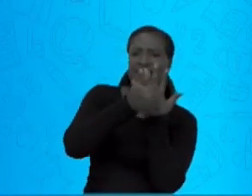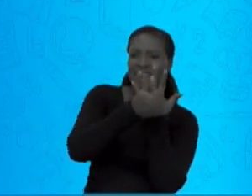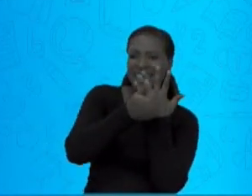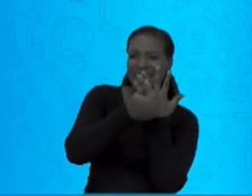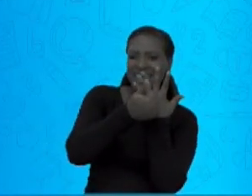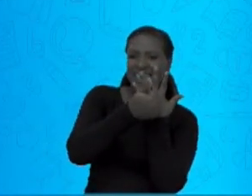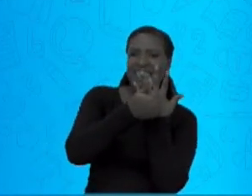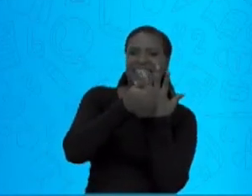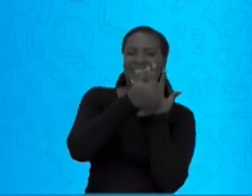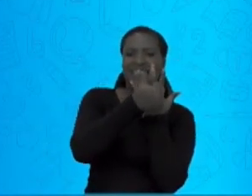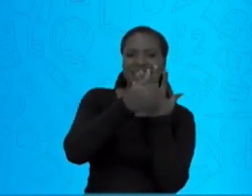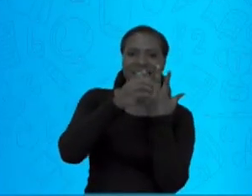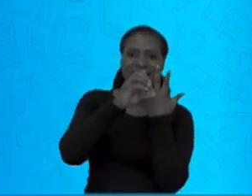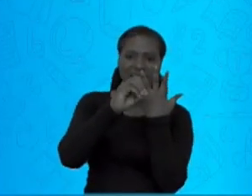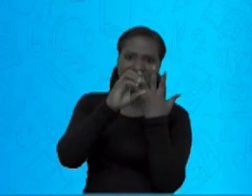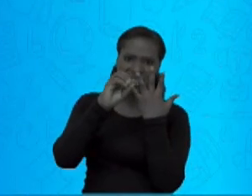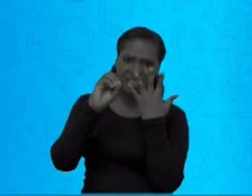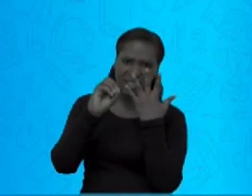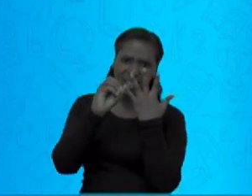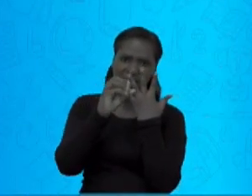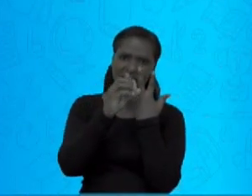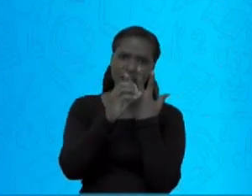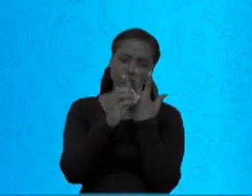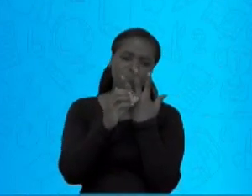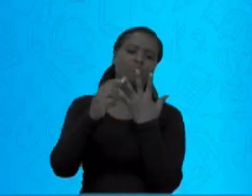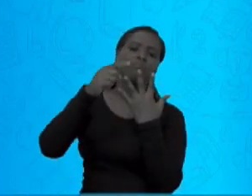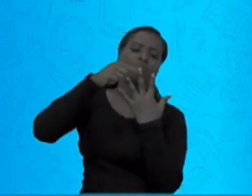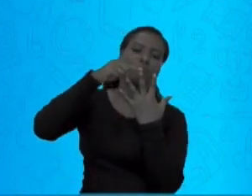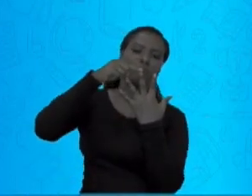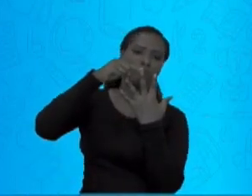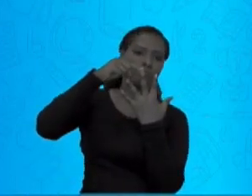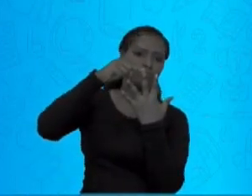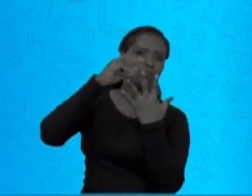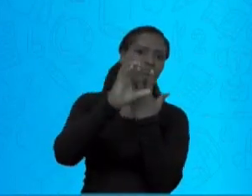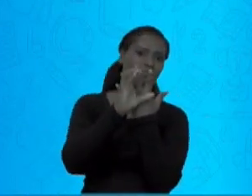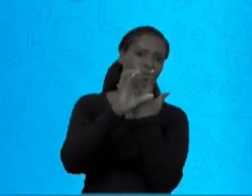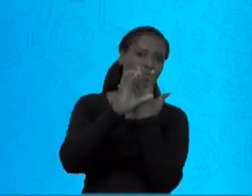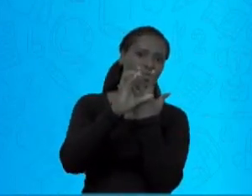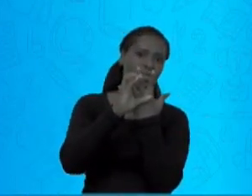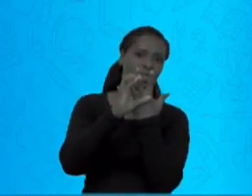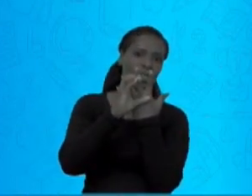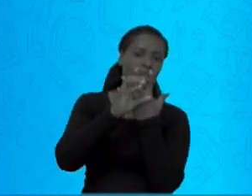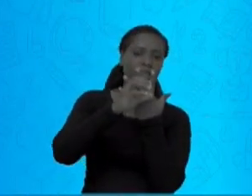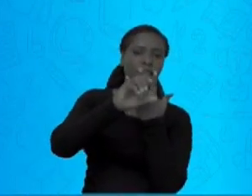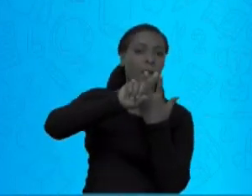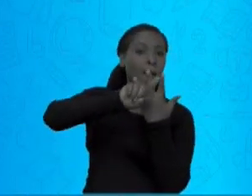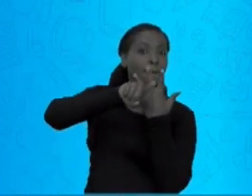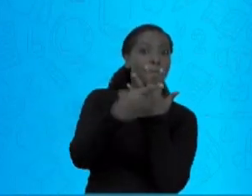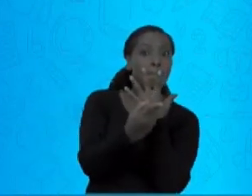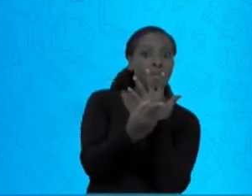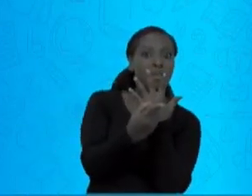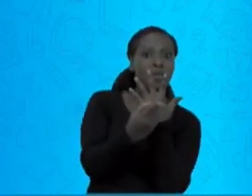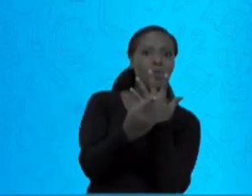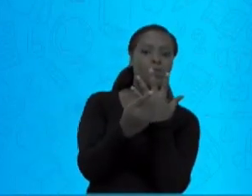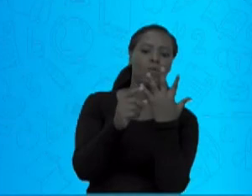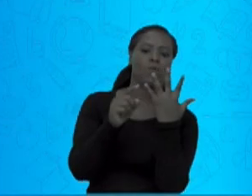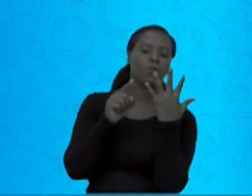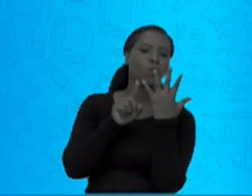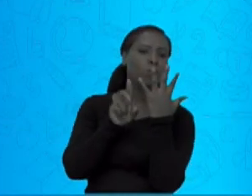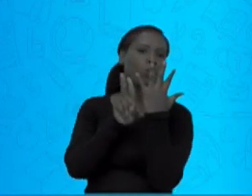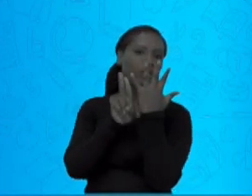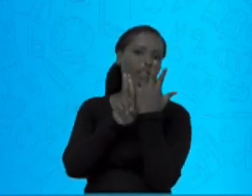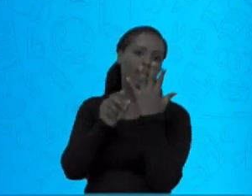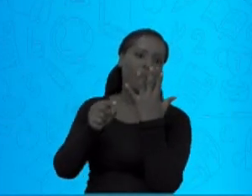uma centena, 1000 unidades corresponde a uma unidade de milhar,